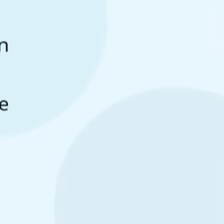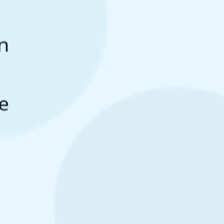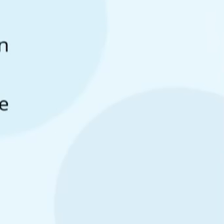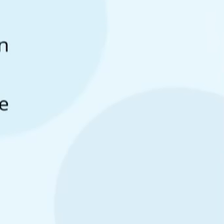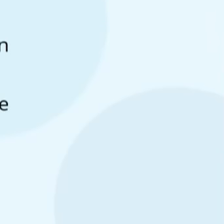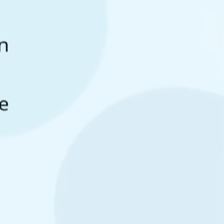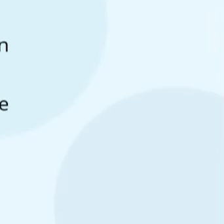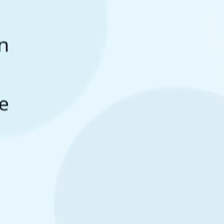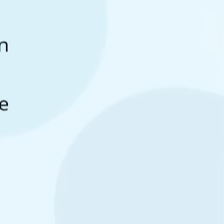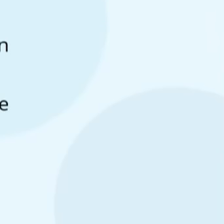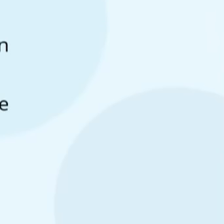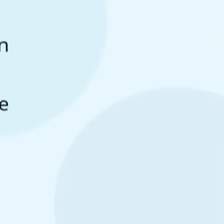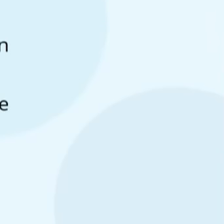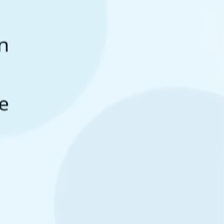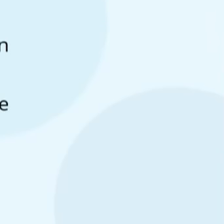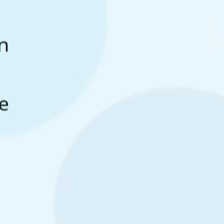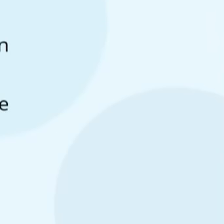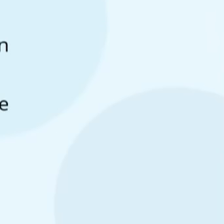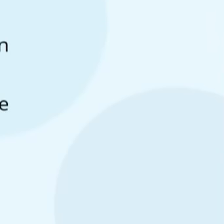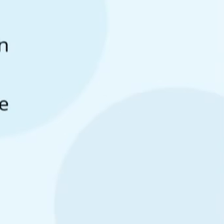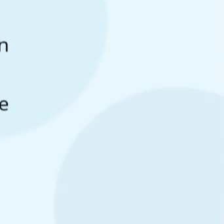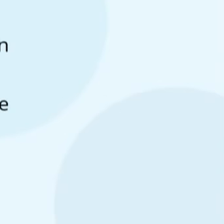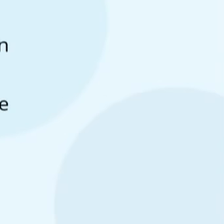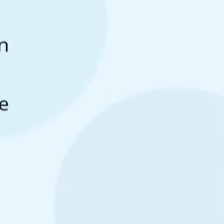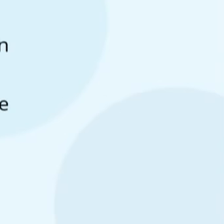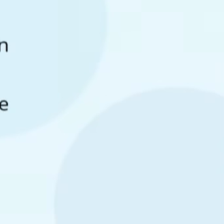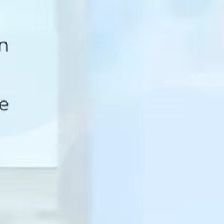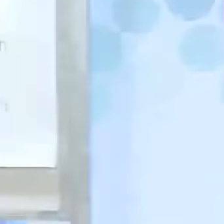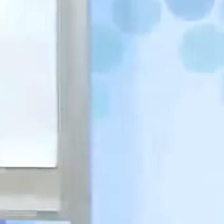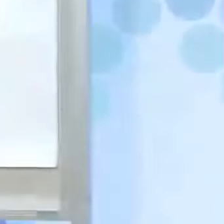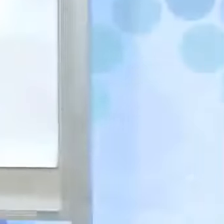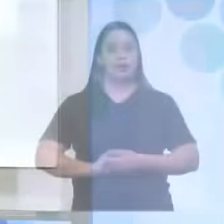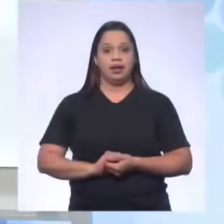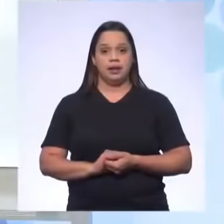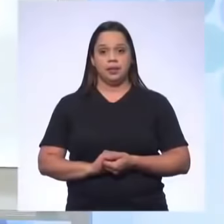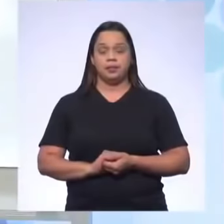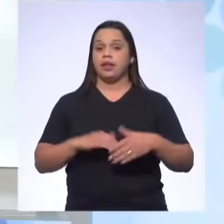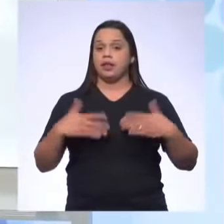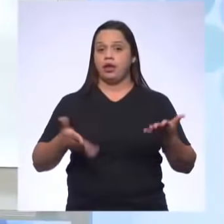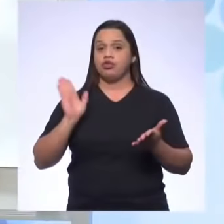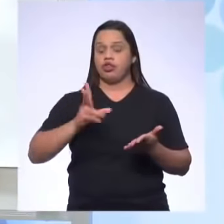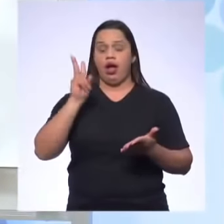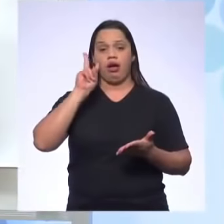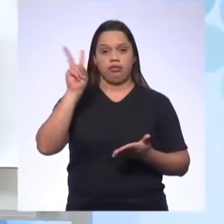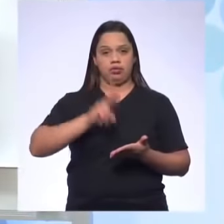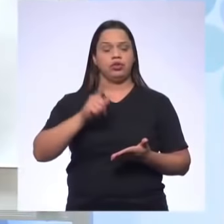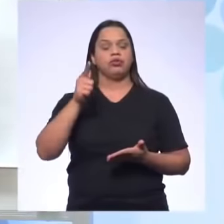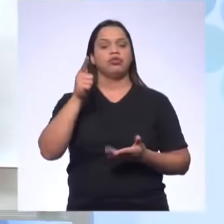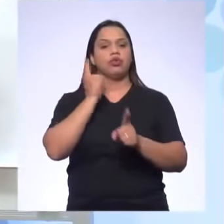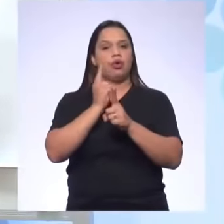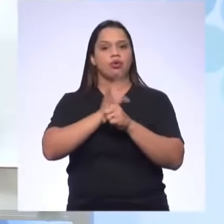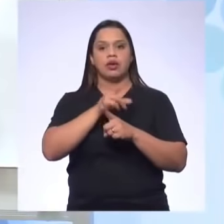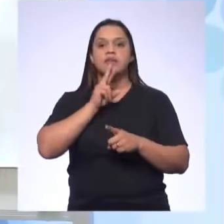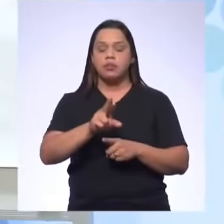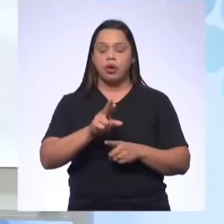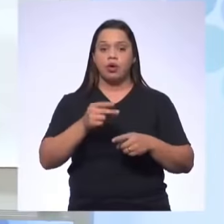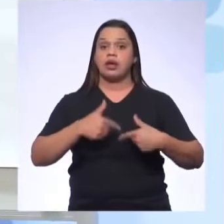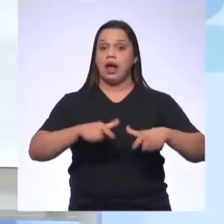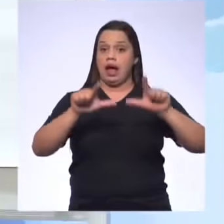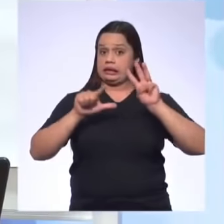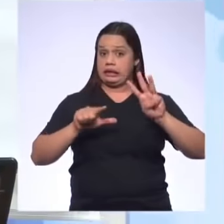smart and talkative boy. Ok? Então, acho que já deu tempo de você localizar as respostas. As perguntas vão ficar na